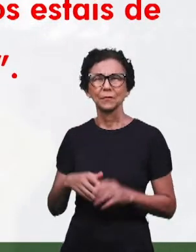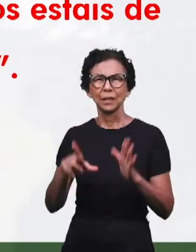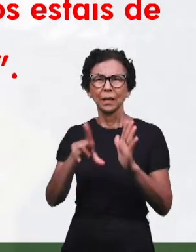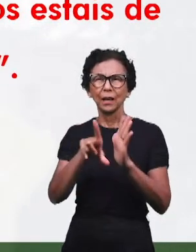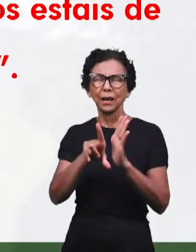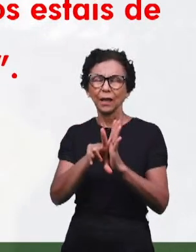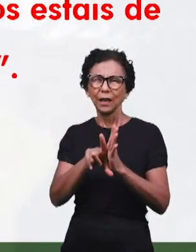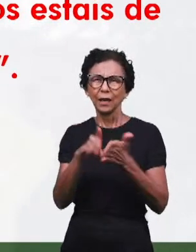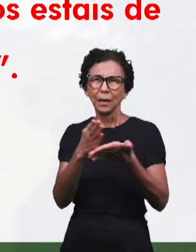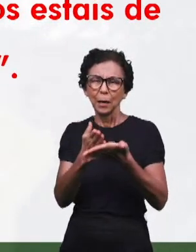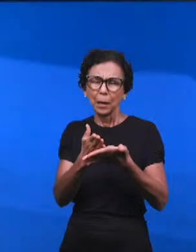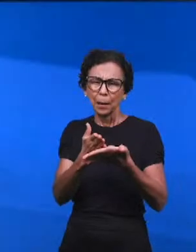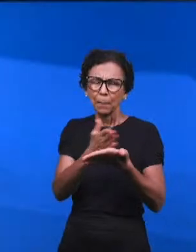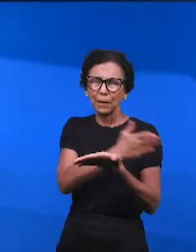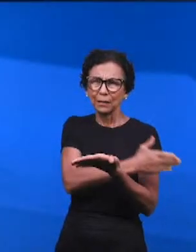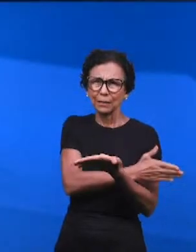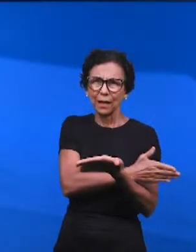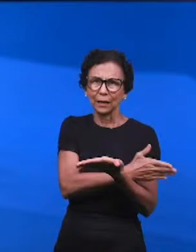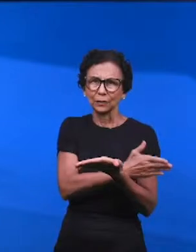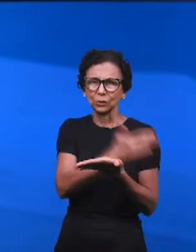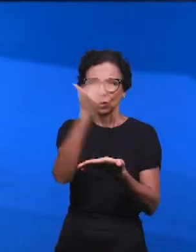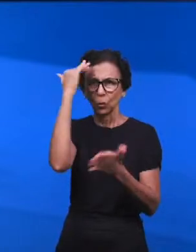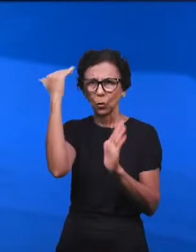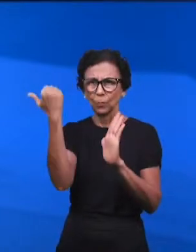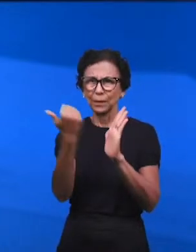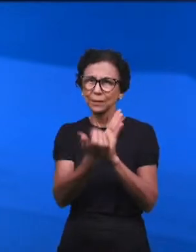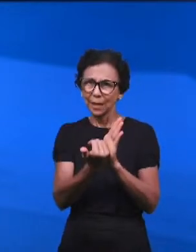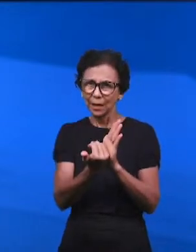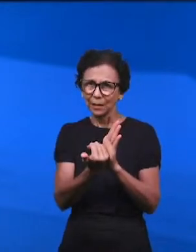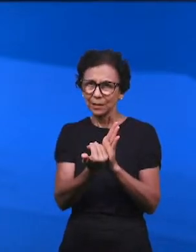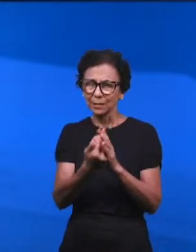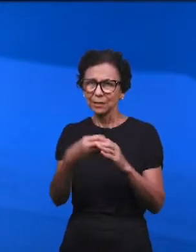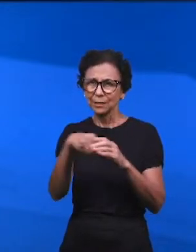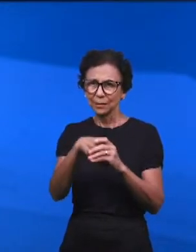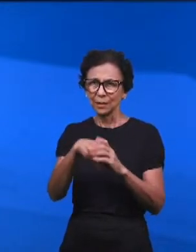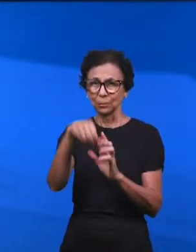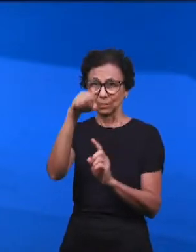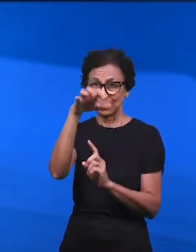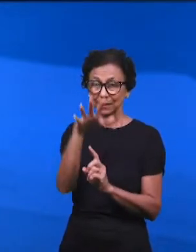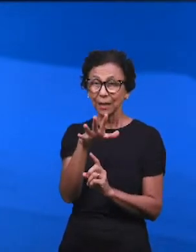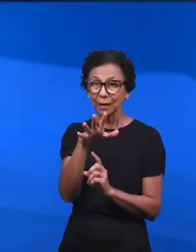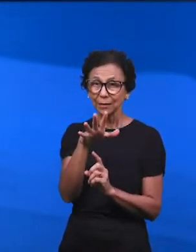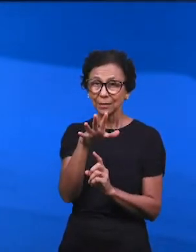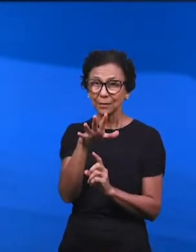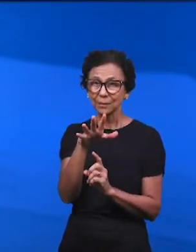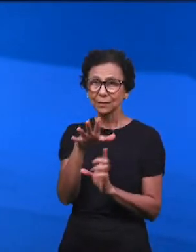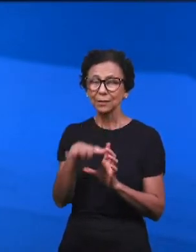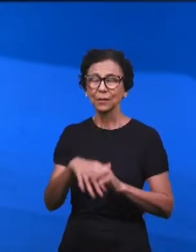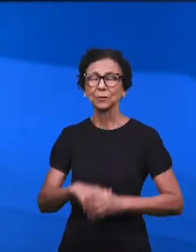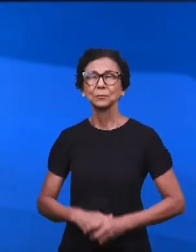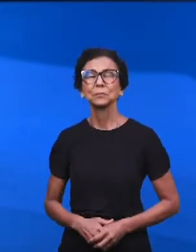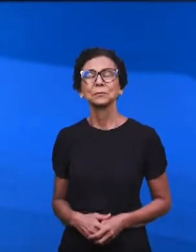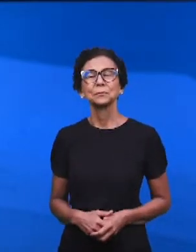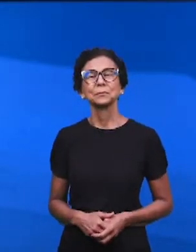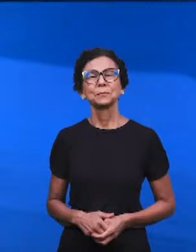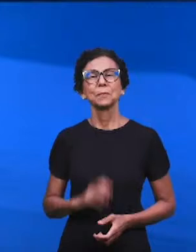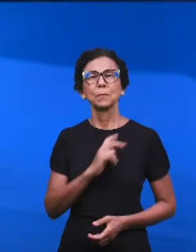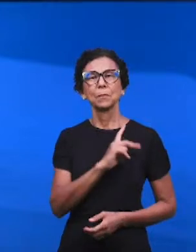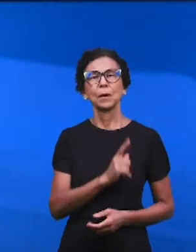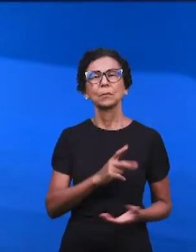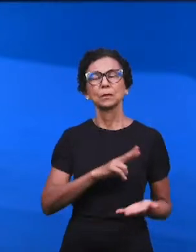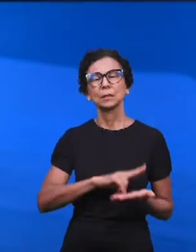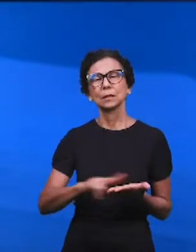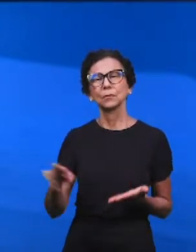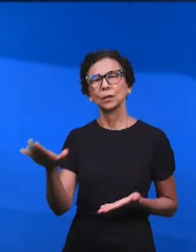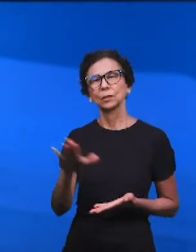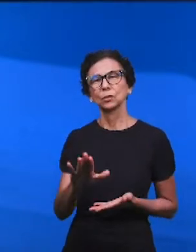em Gálatas, nós vamos ver o que o apóstolo Paulo escreveu aos irmãos da Galácia, uma igreja que estava ali desviando da